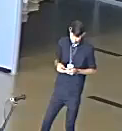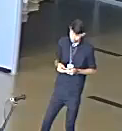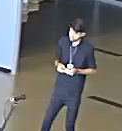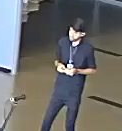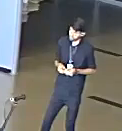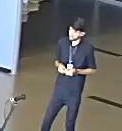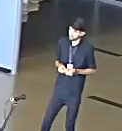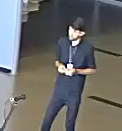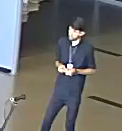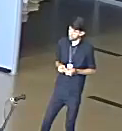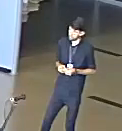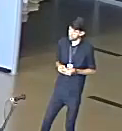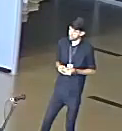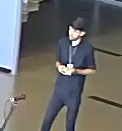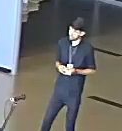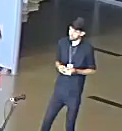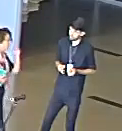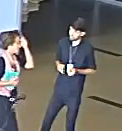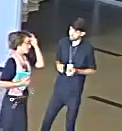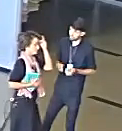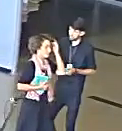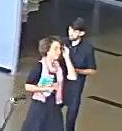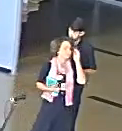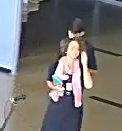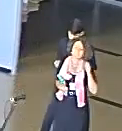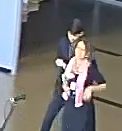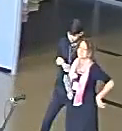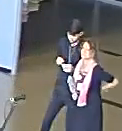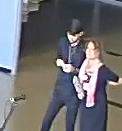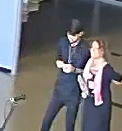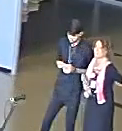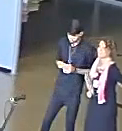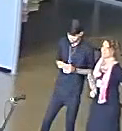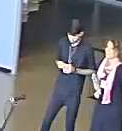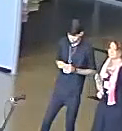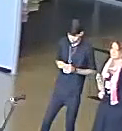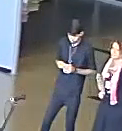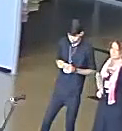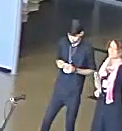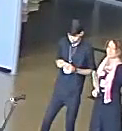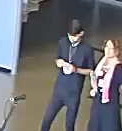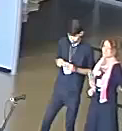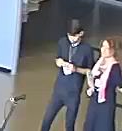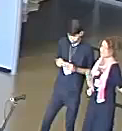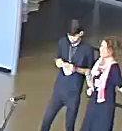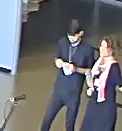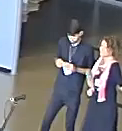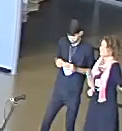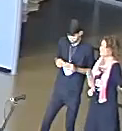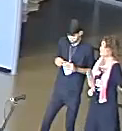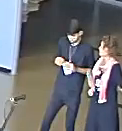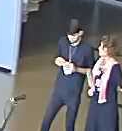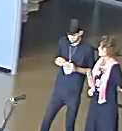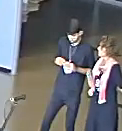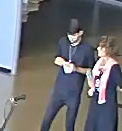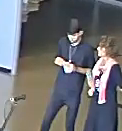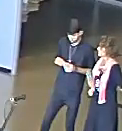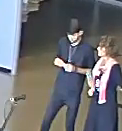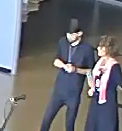isso é hora de fortalecimento das associações dos consel municpios do